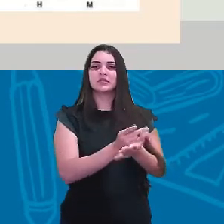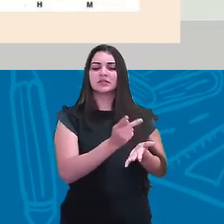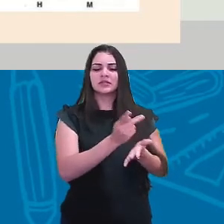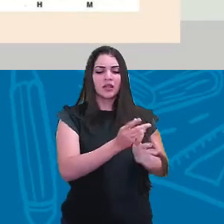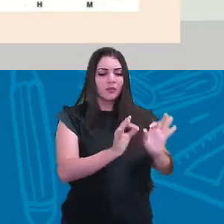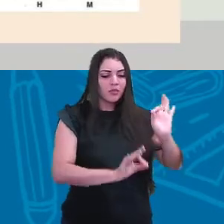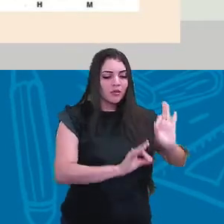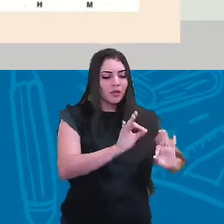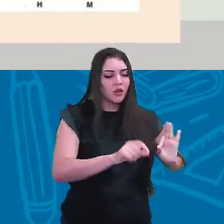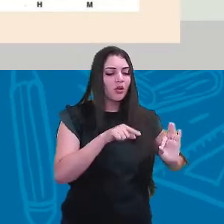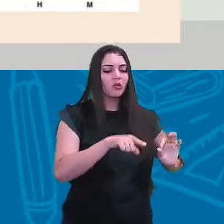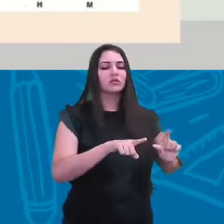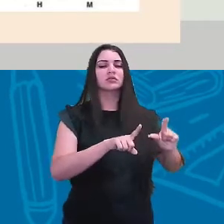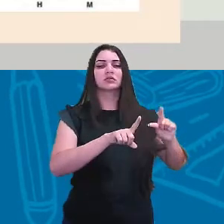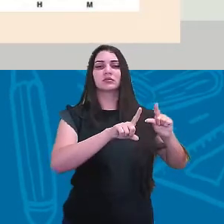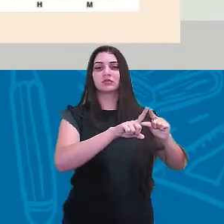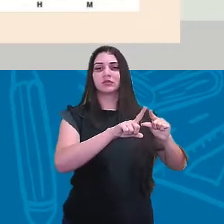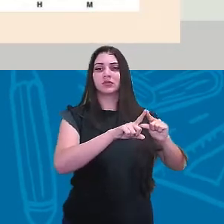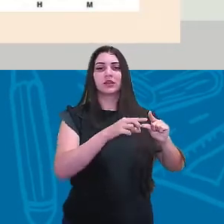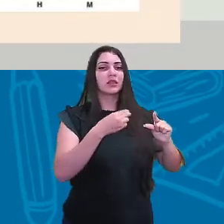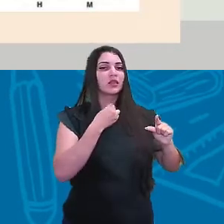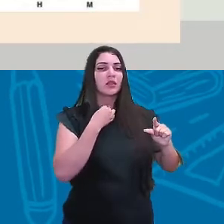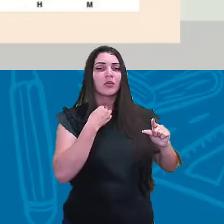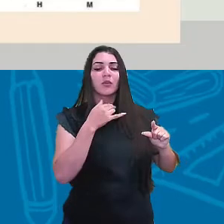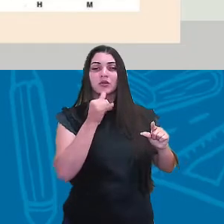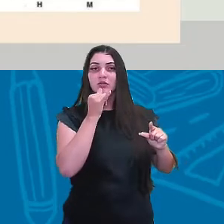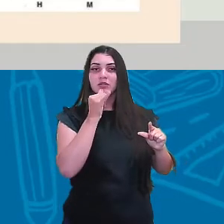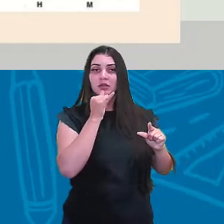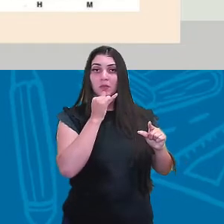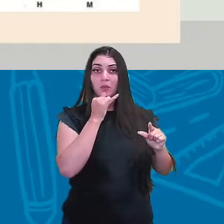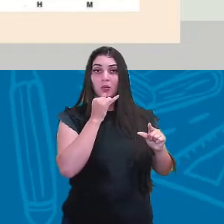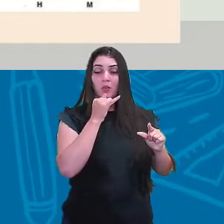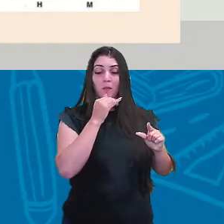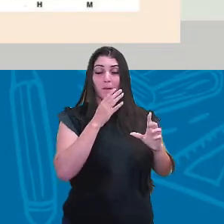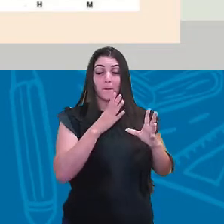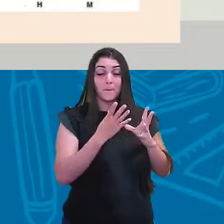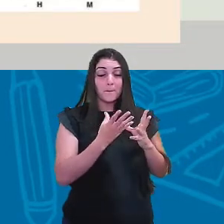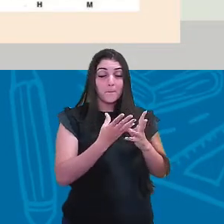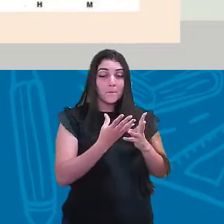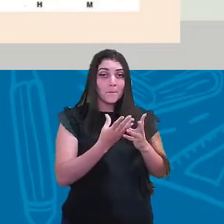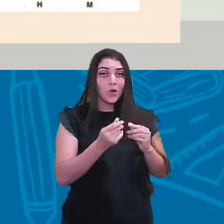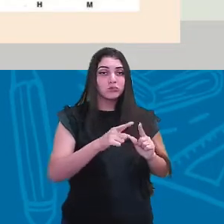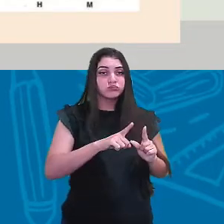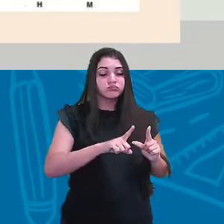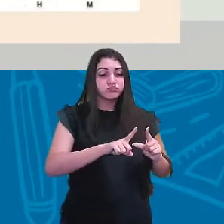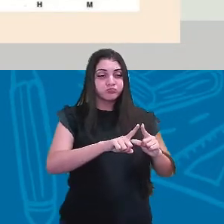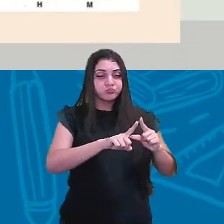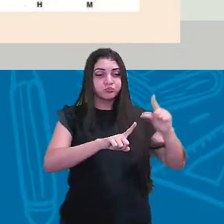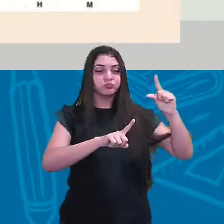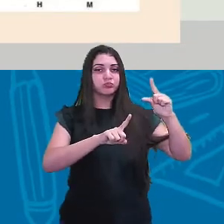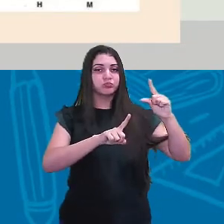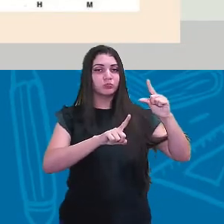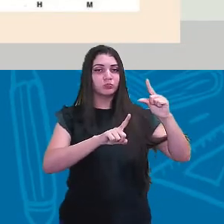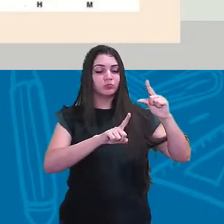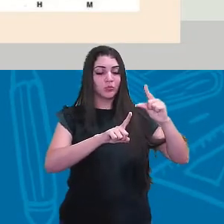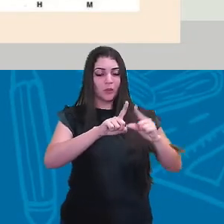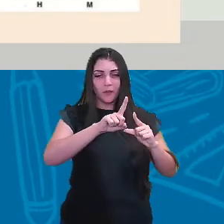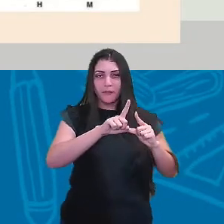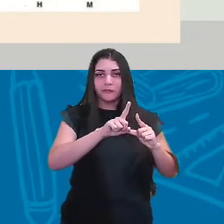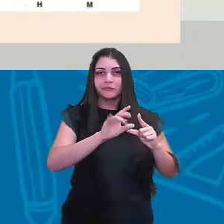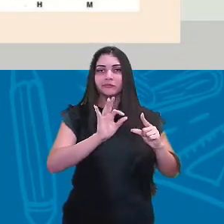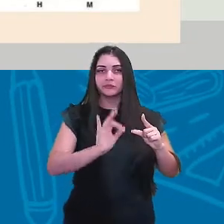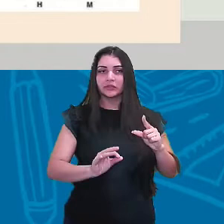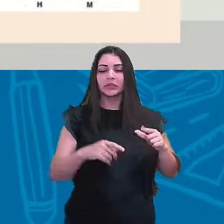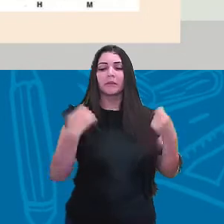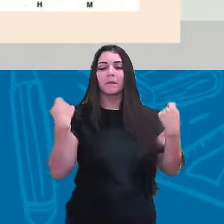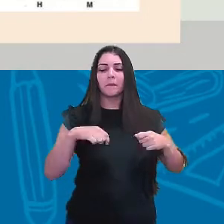aquela pirâmide. Ela não pode nem ser muito pontuda para cima, nem muito pontuda para baixo, tá bom? Ela